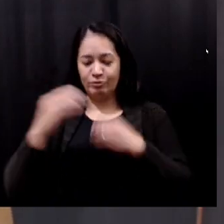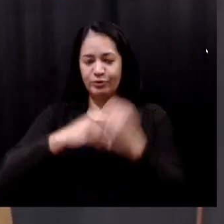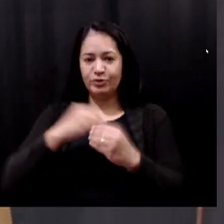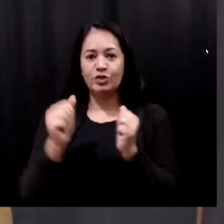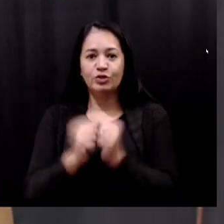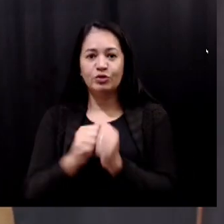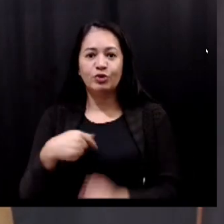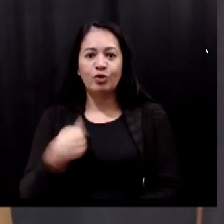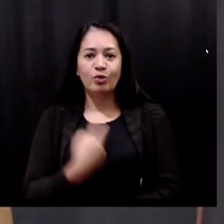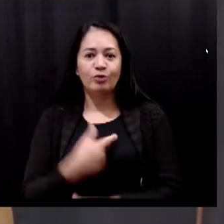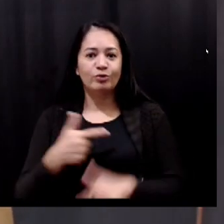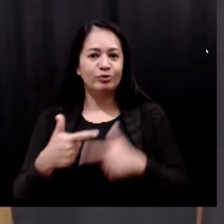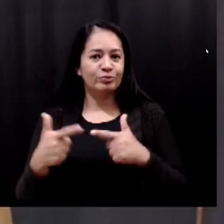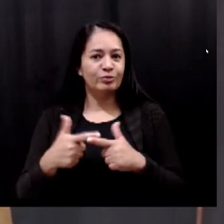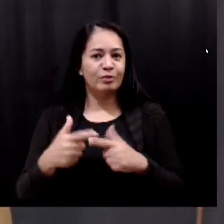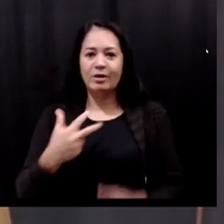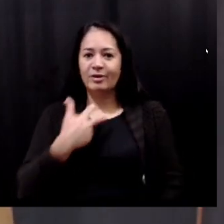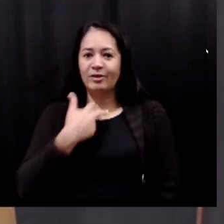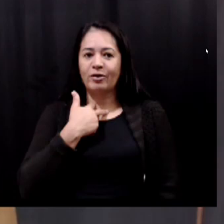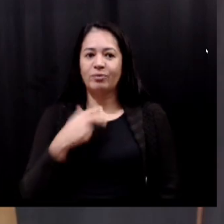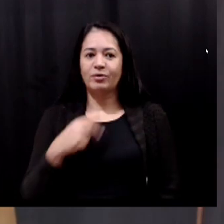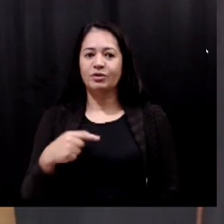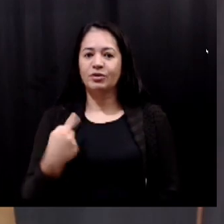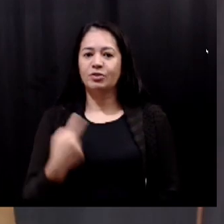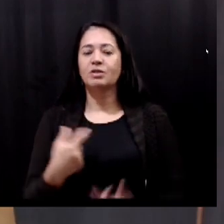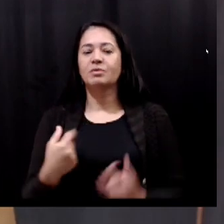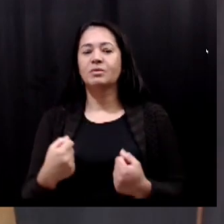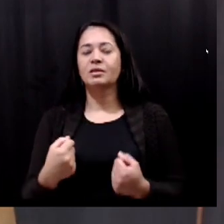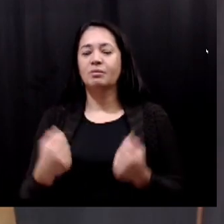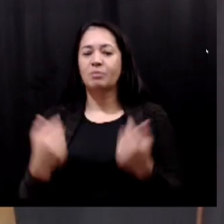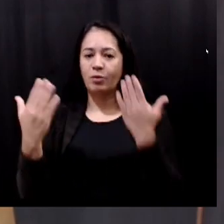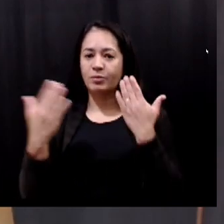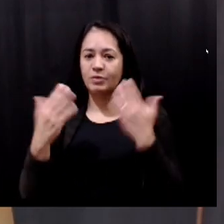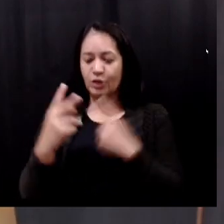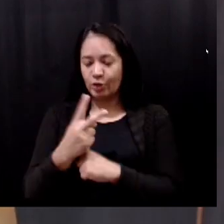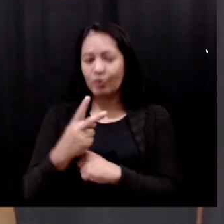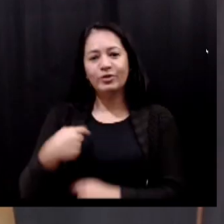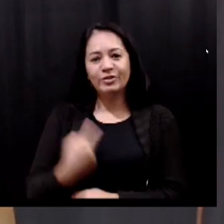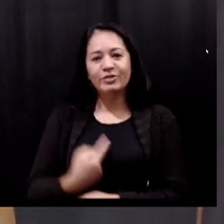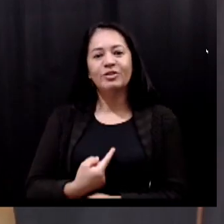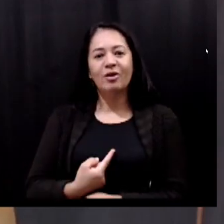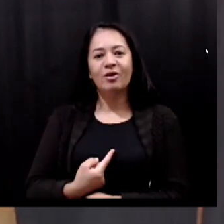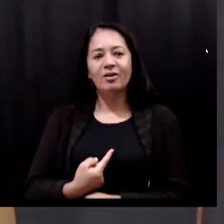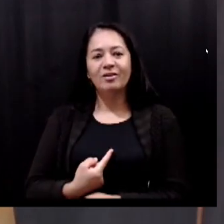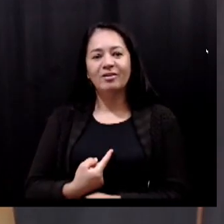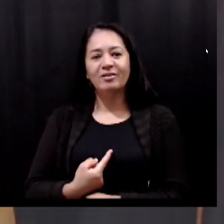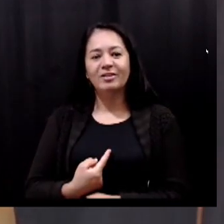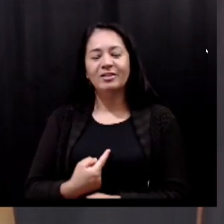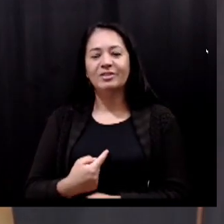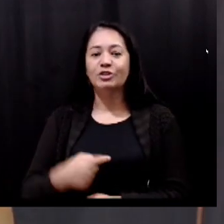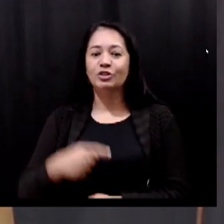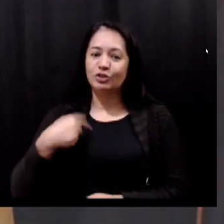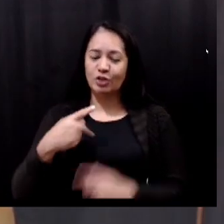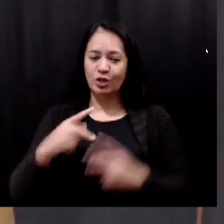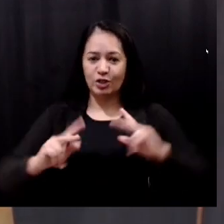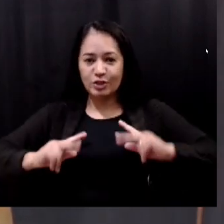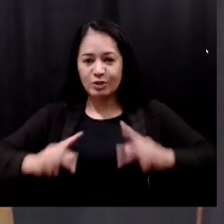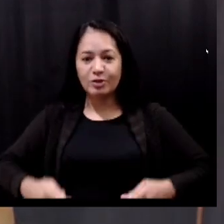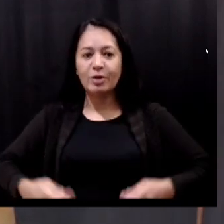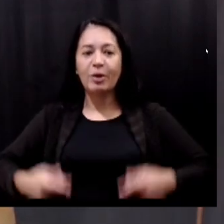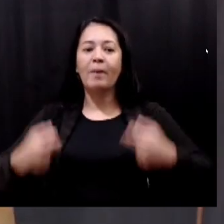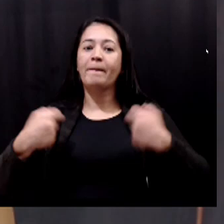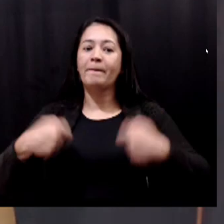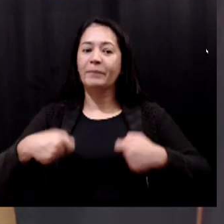é importante que a gente tenha um psicólogo que cuide de nós. Como nós somos seres humanos, nós precisamos também ter